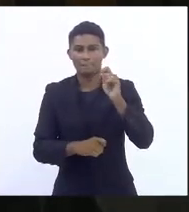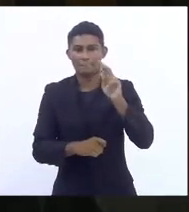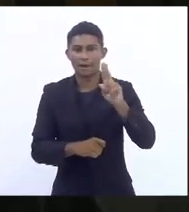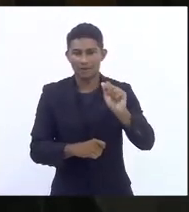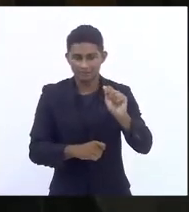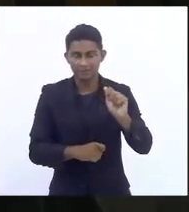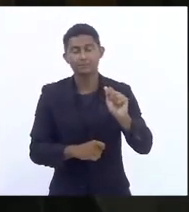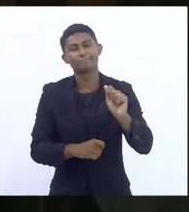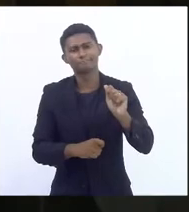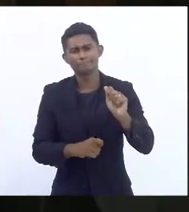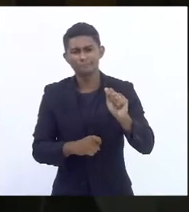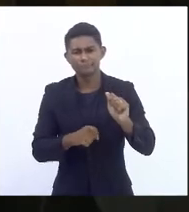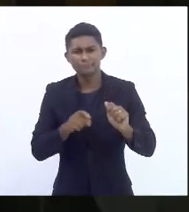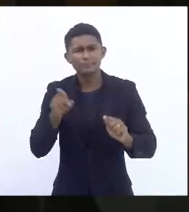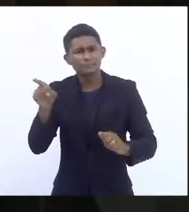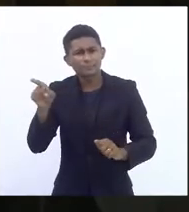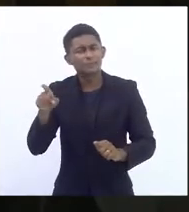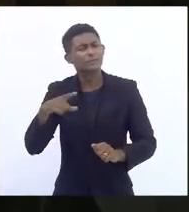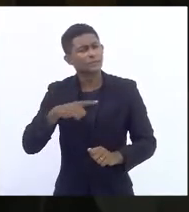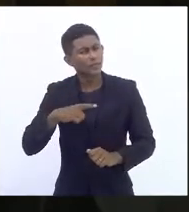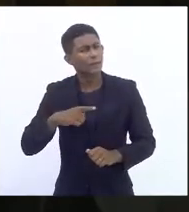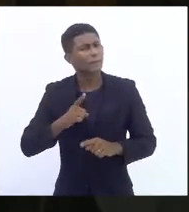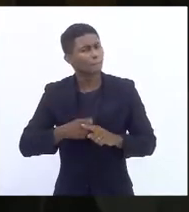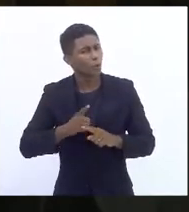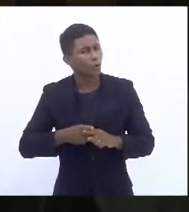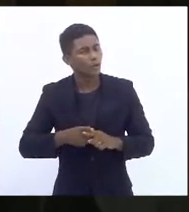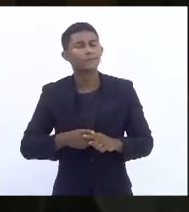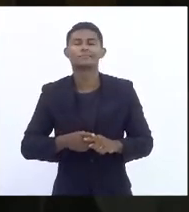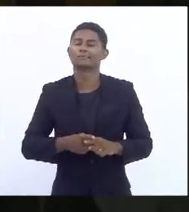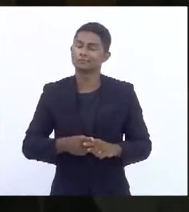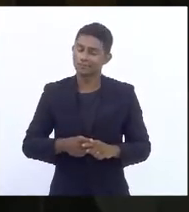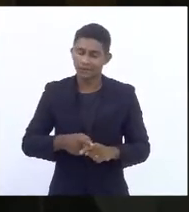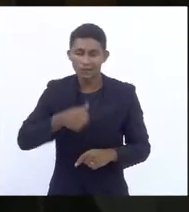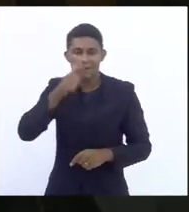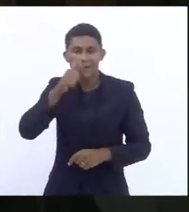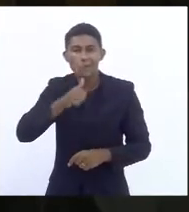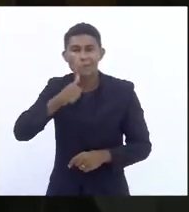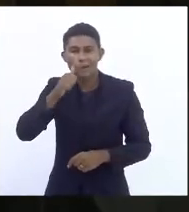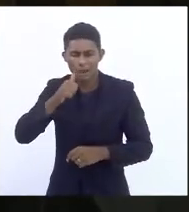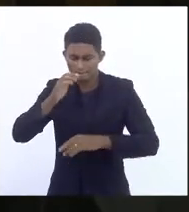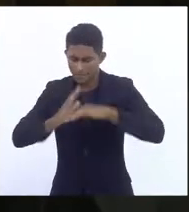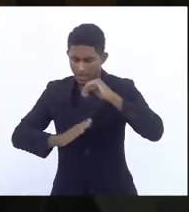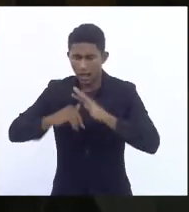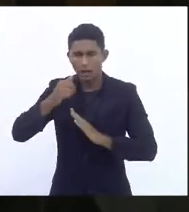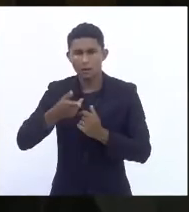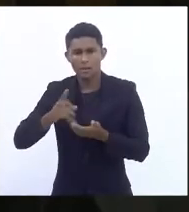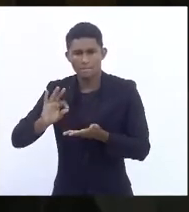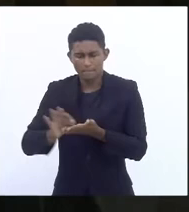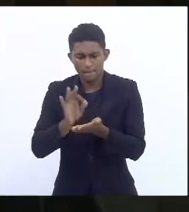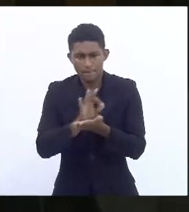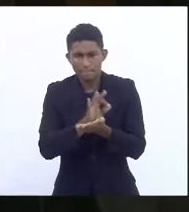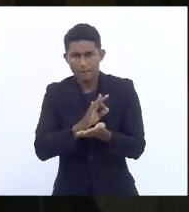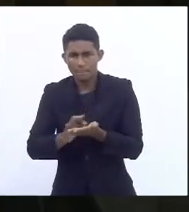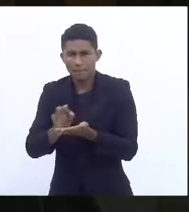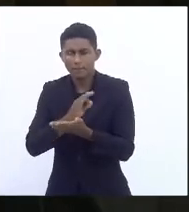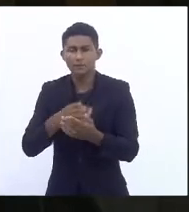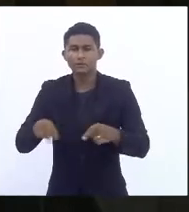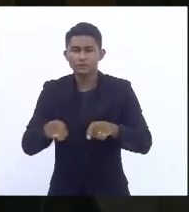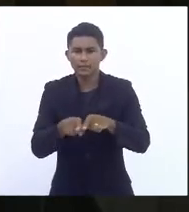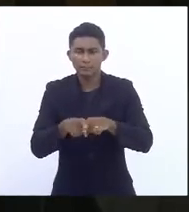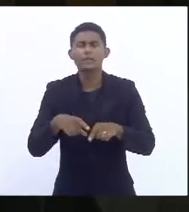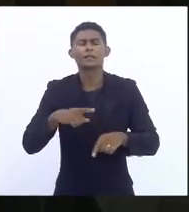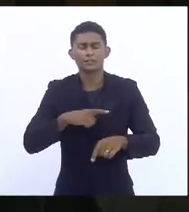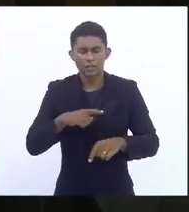imensa que as costureiras, através das suas cooperativas, fazem, tendo máquinas de